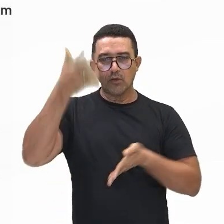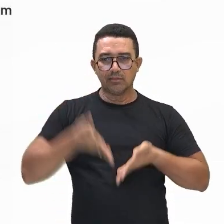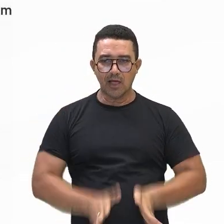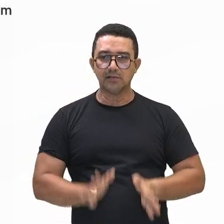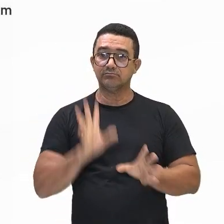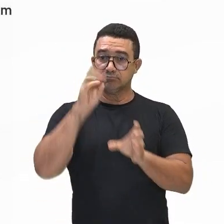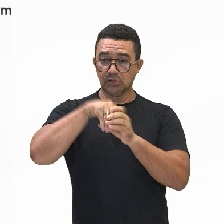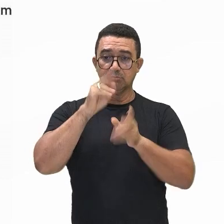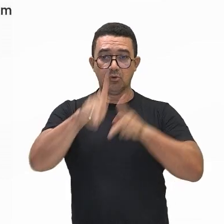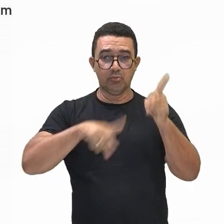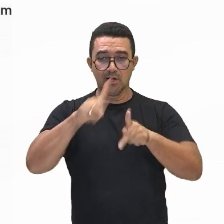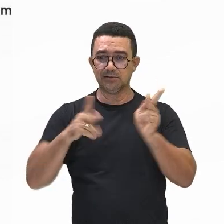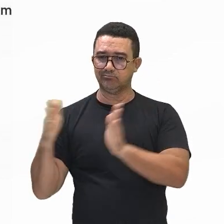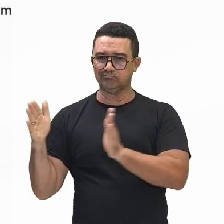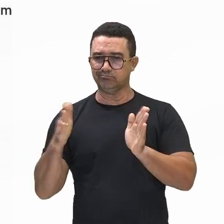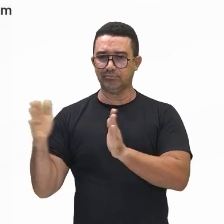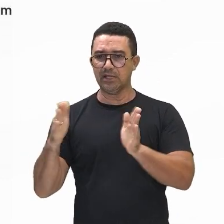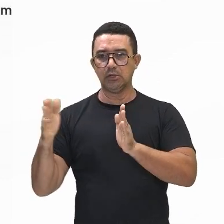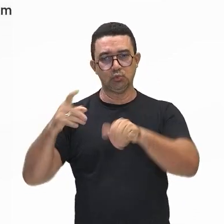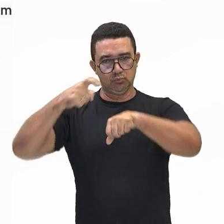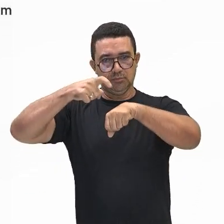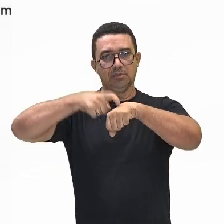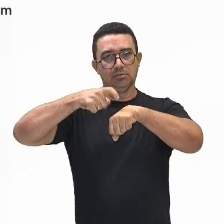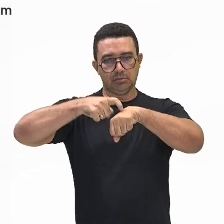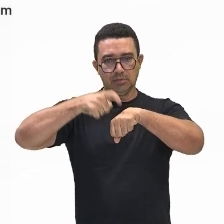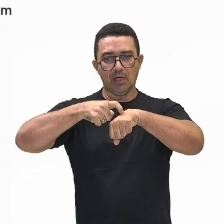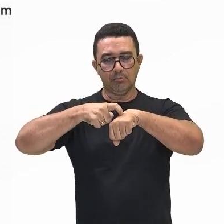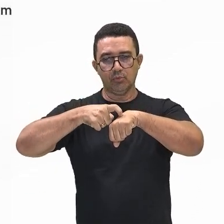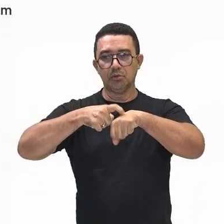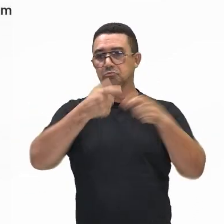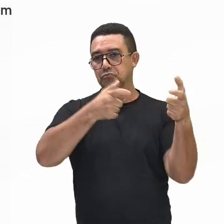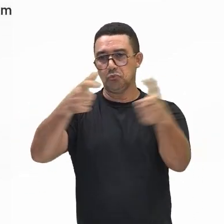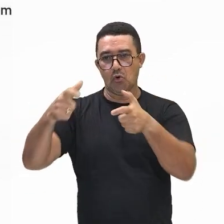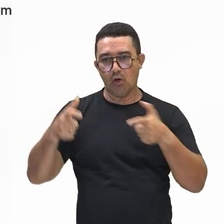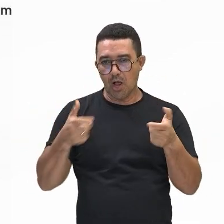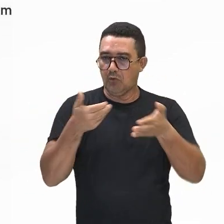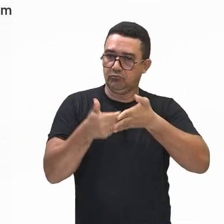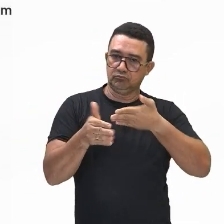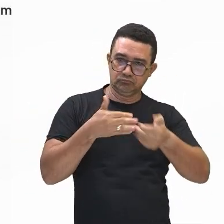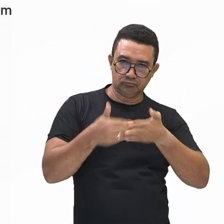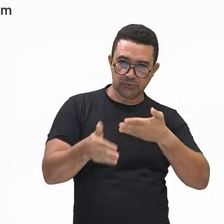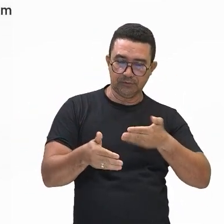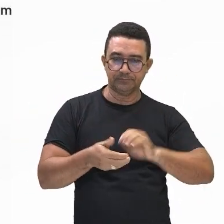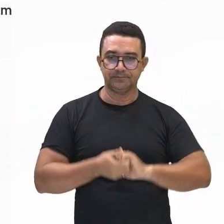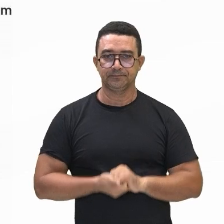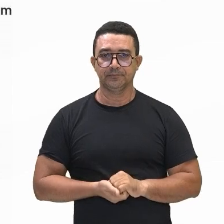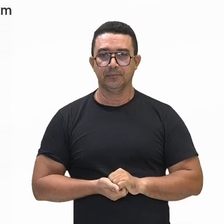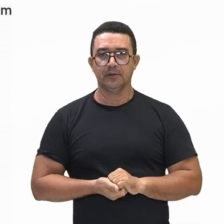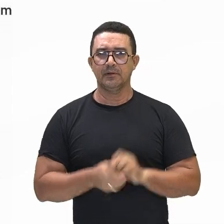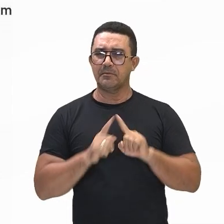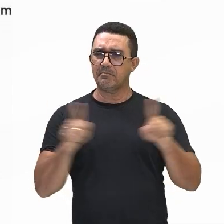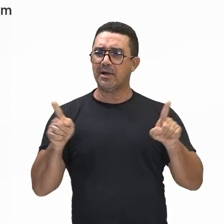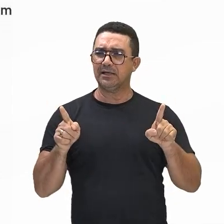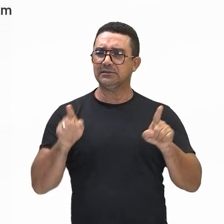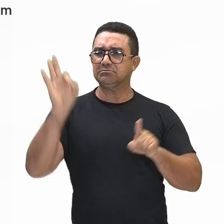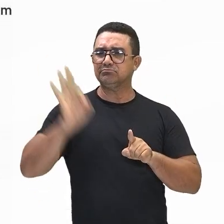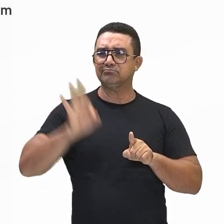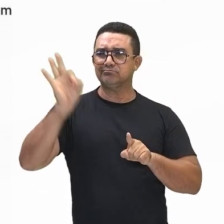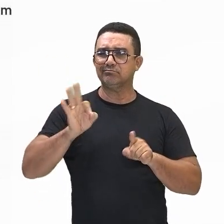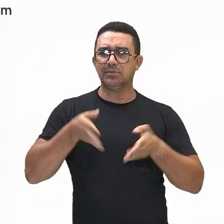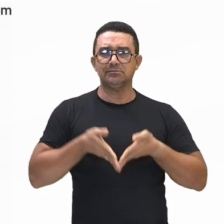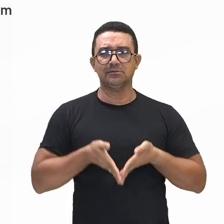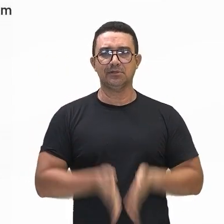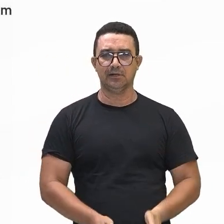população durante o período de tempo ali em um determinado local, tá? Mas essa taxa, gente, essa taxa